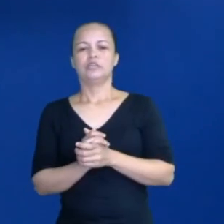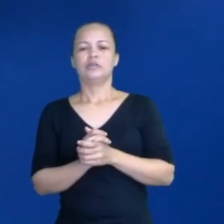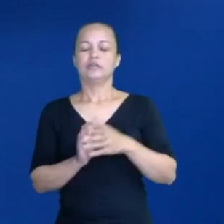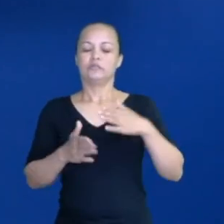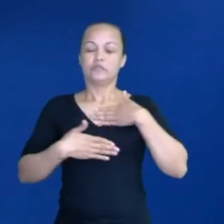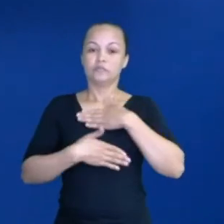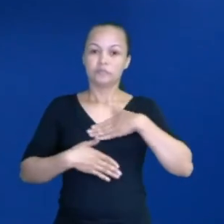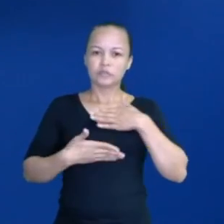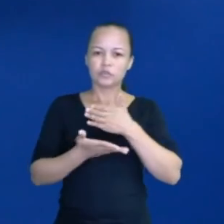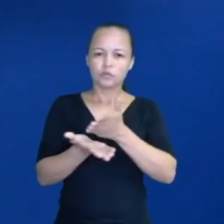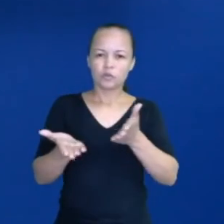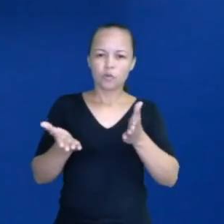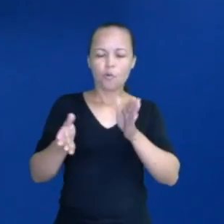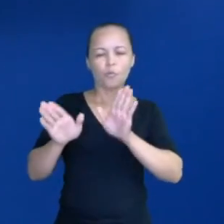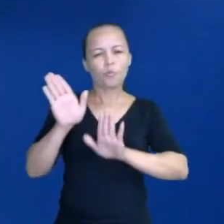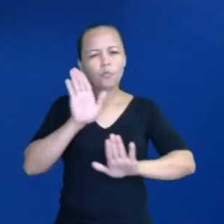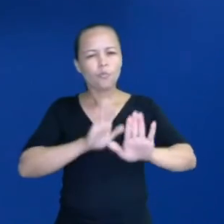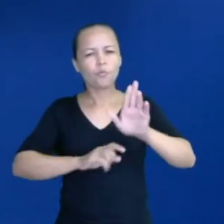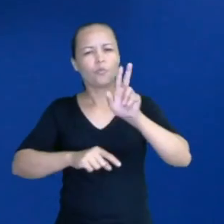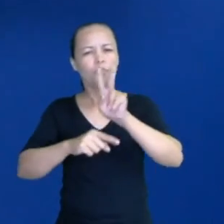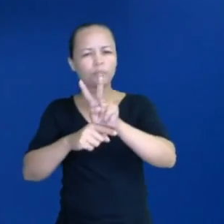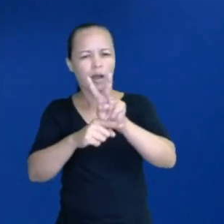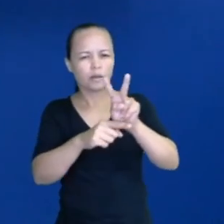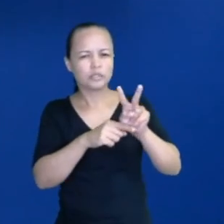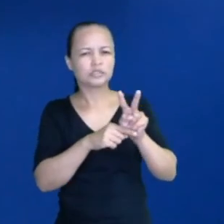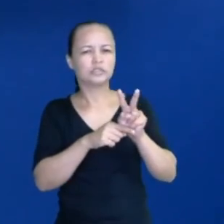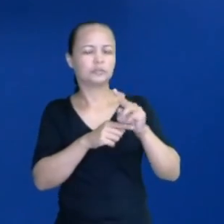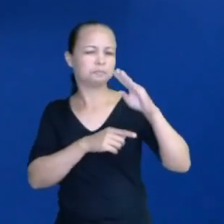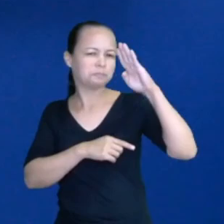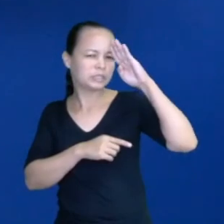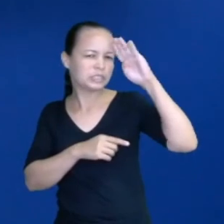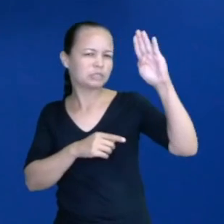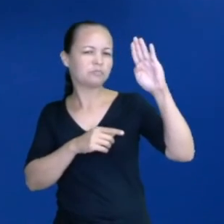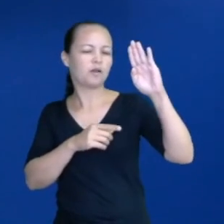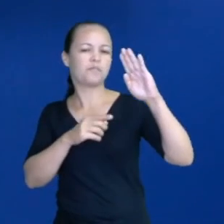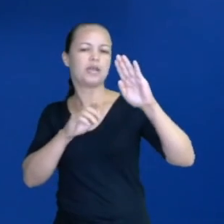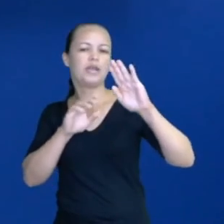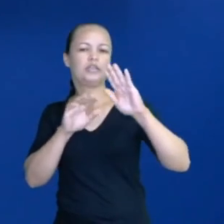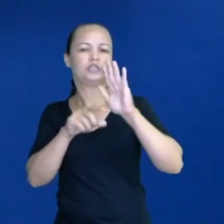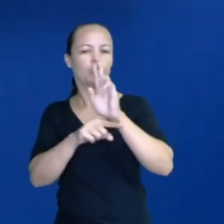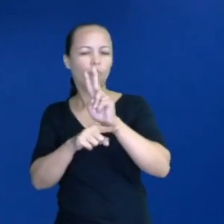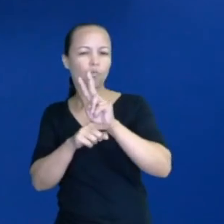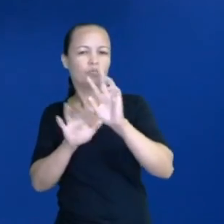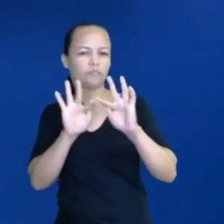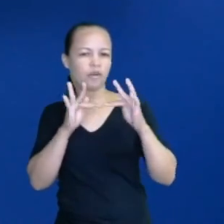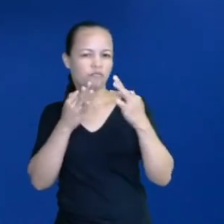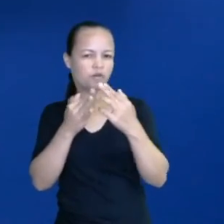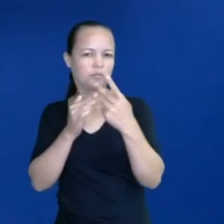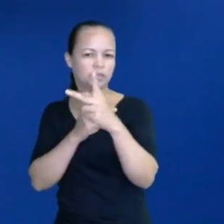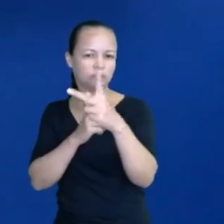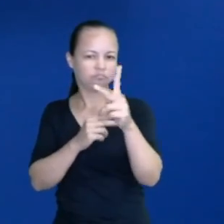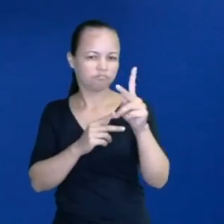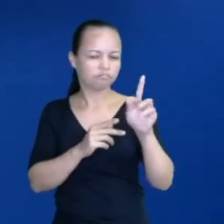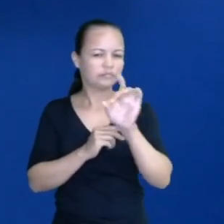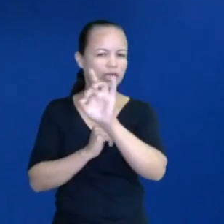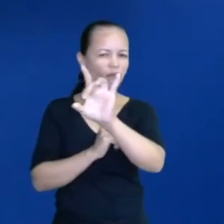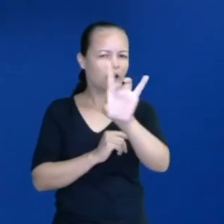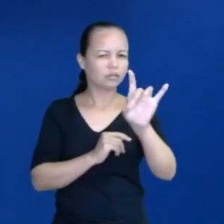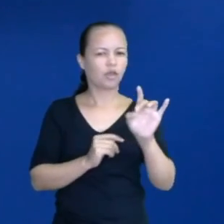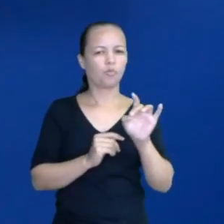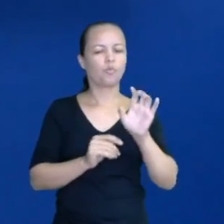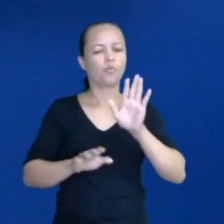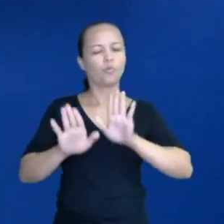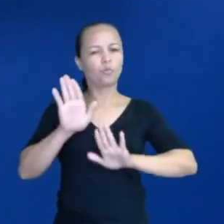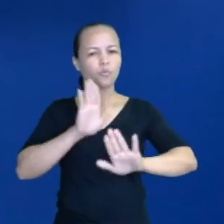Se cuidem, cuidem principalmente da família de vocês. Cuidem de quem vocês